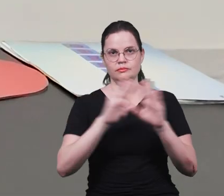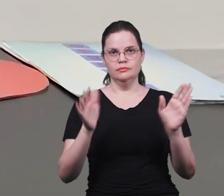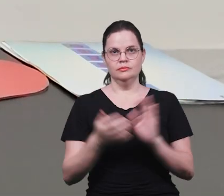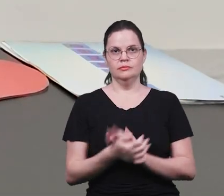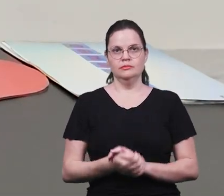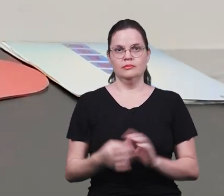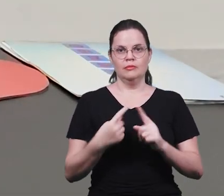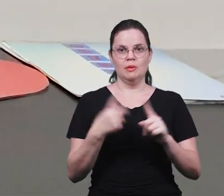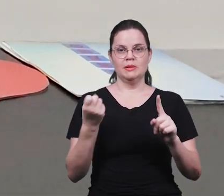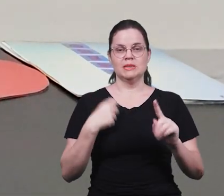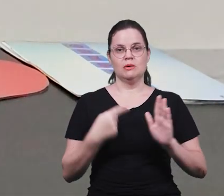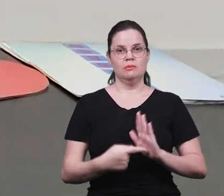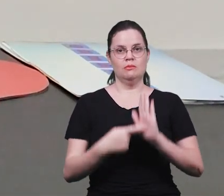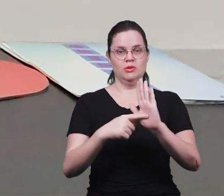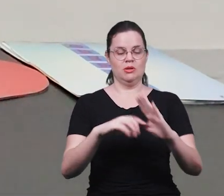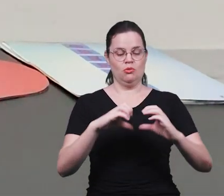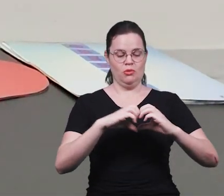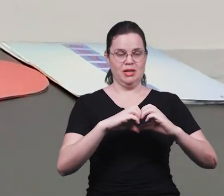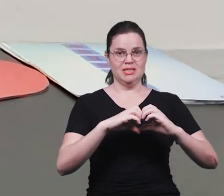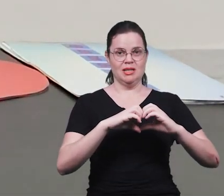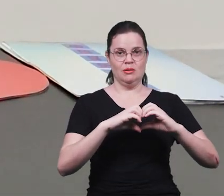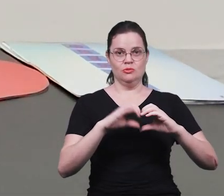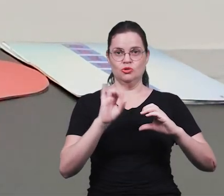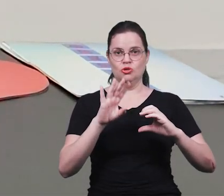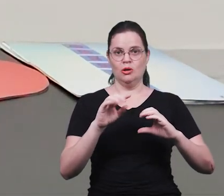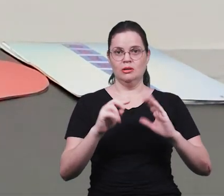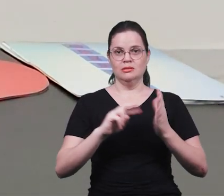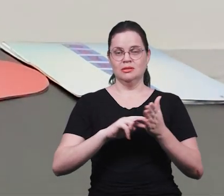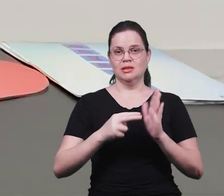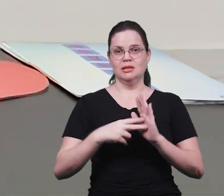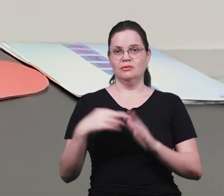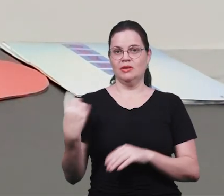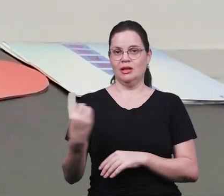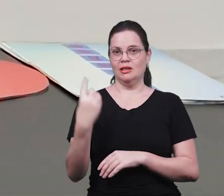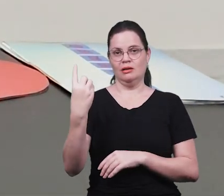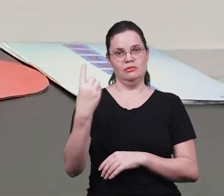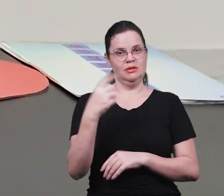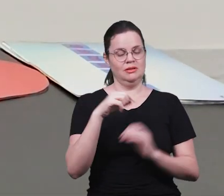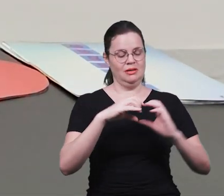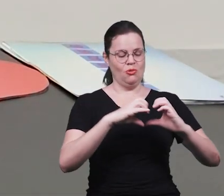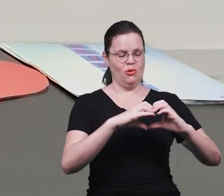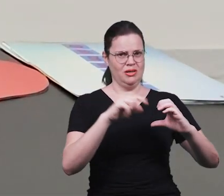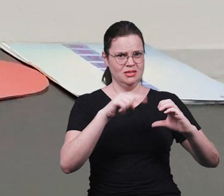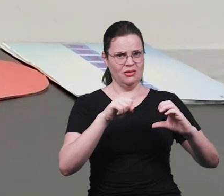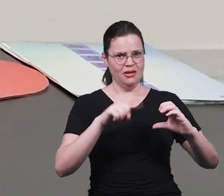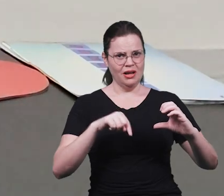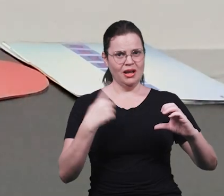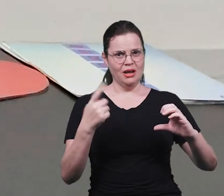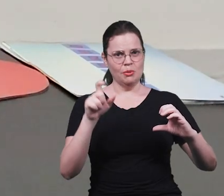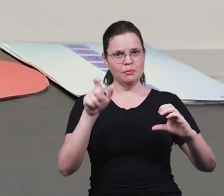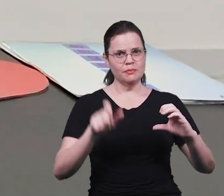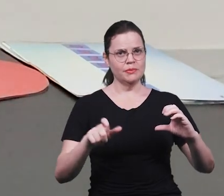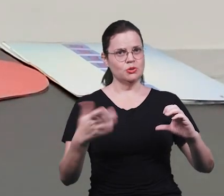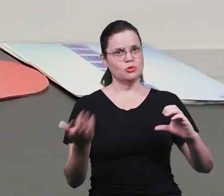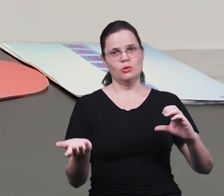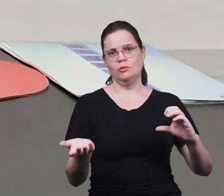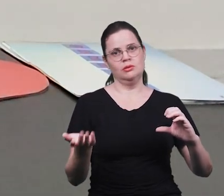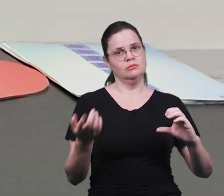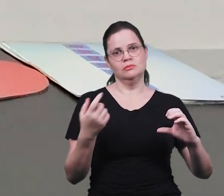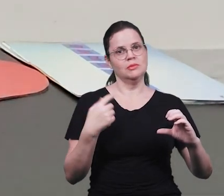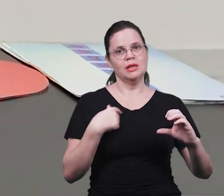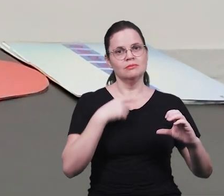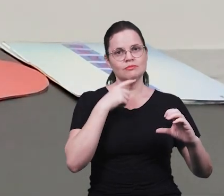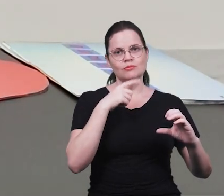eu mostrar Davi como um coração, ele pode não entender que esse coração era